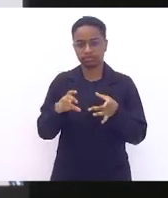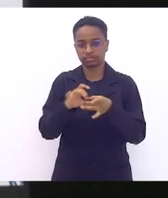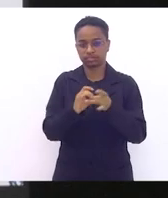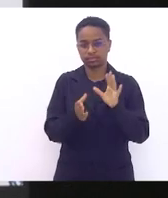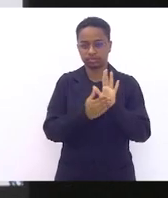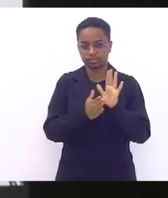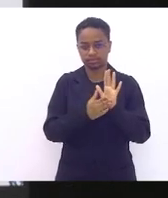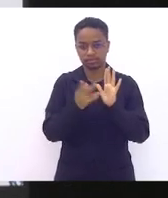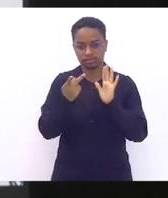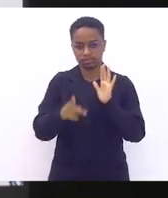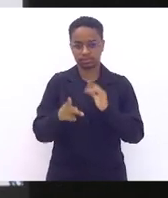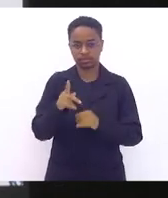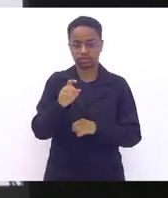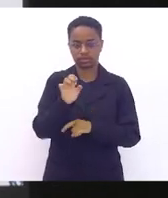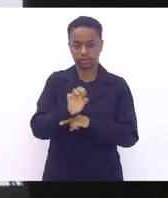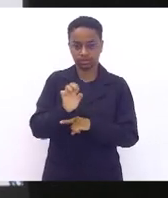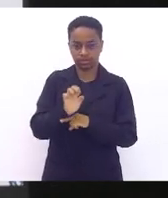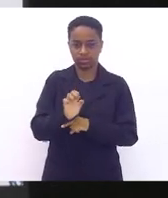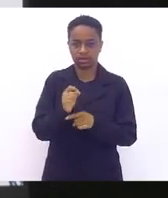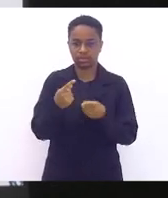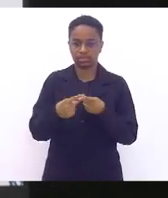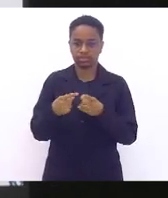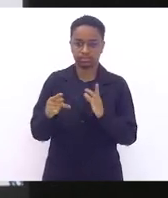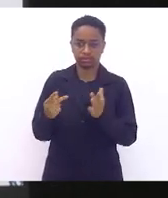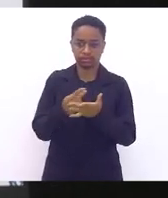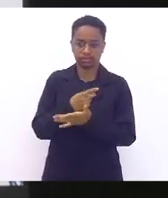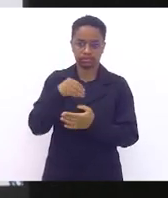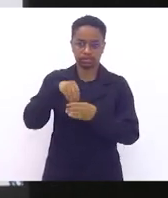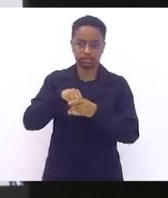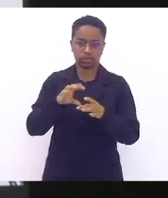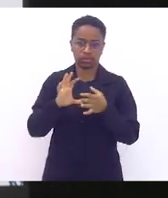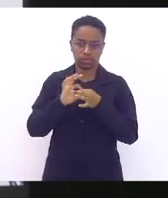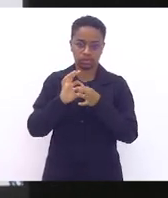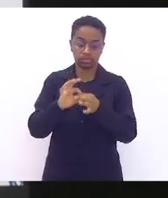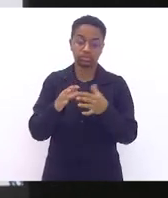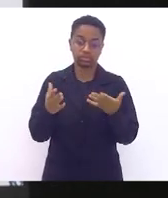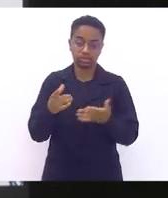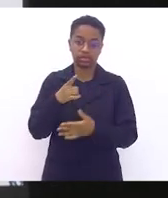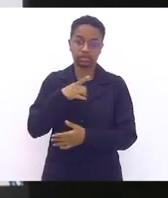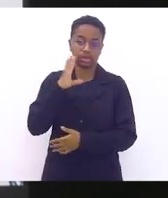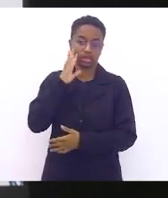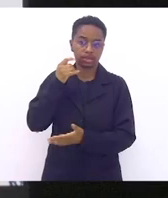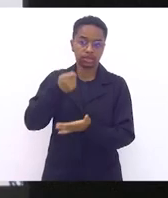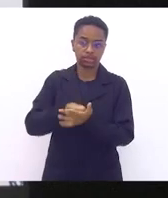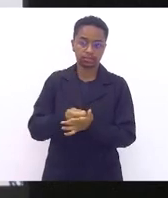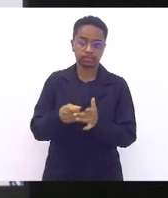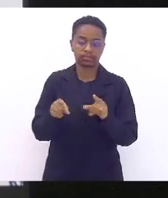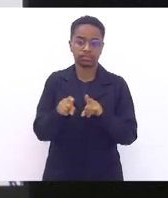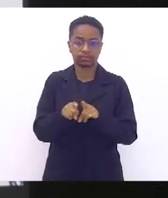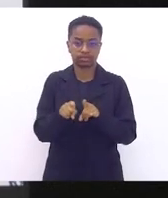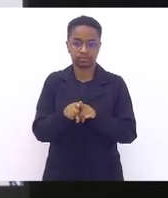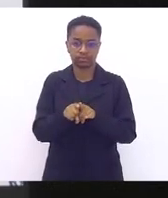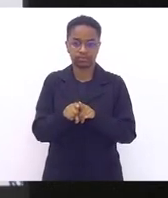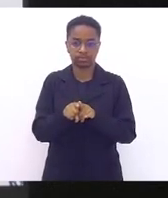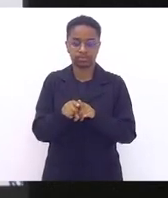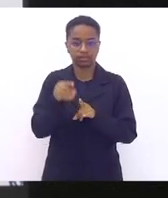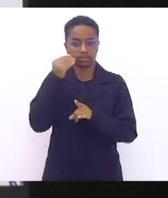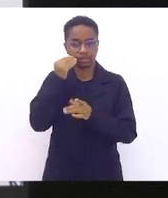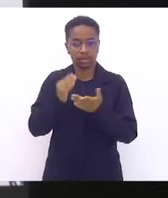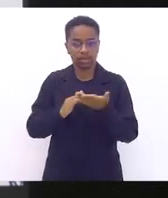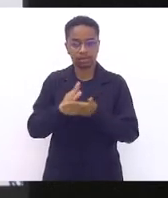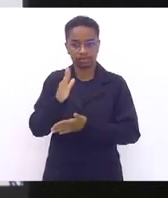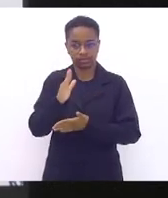o Estado estaria realizando nesse contexto. Então, saiu uma deliberação, inclusive, aprovando os eixos